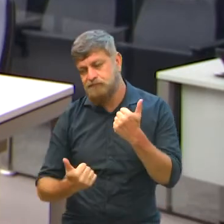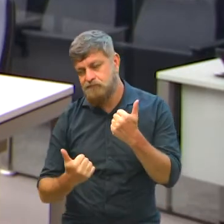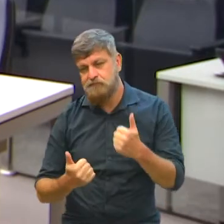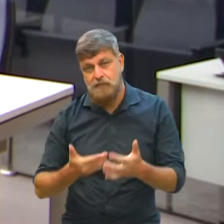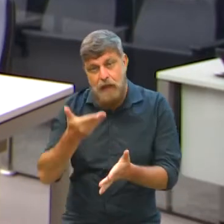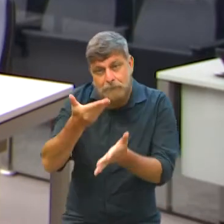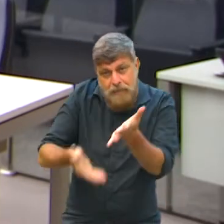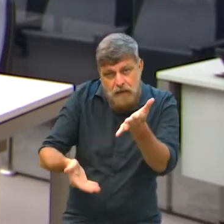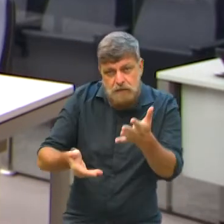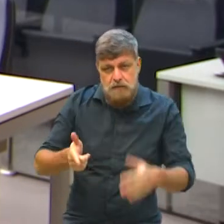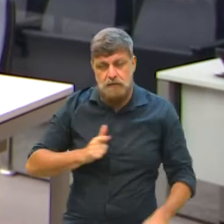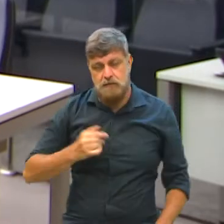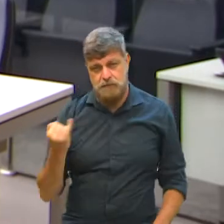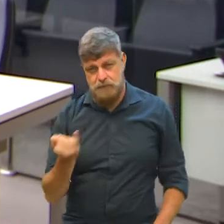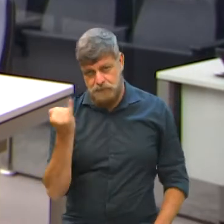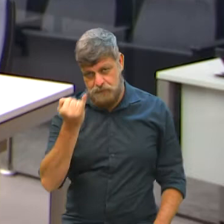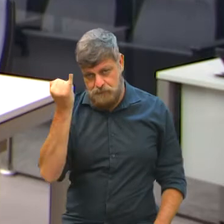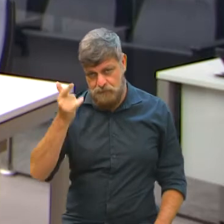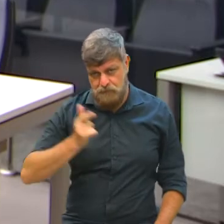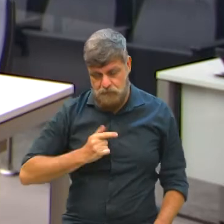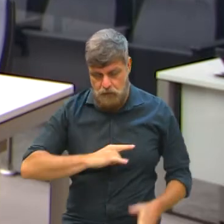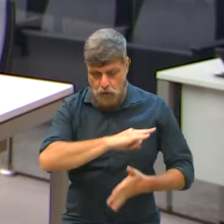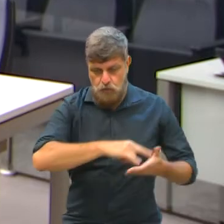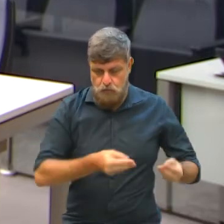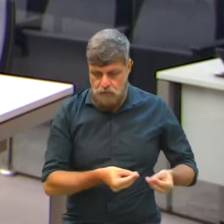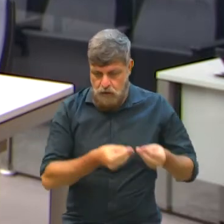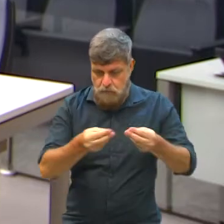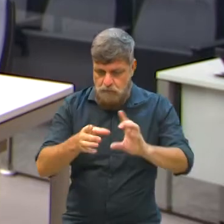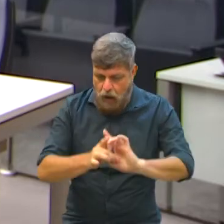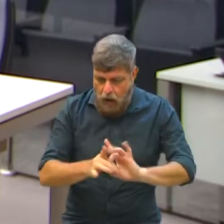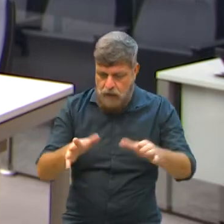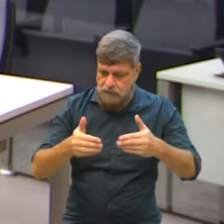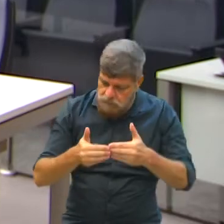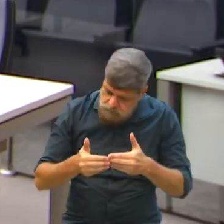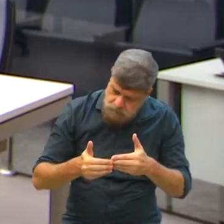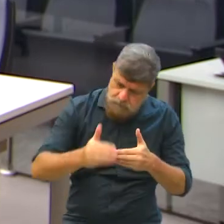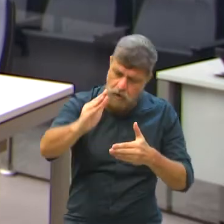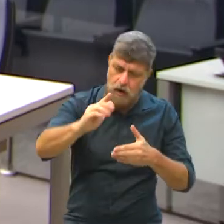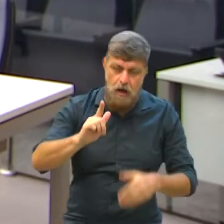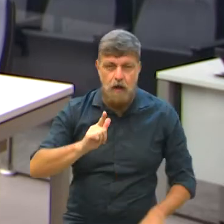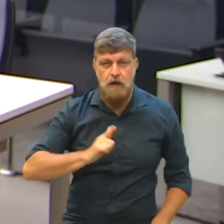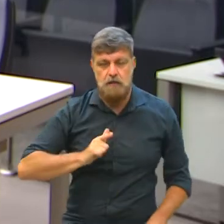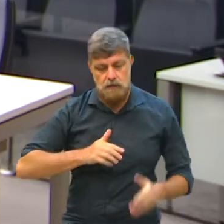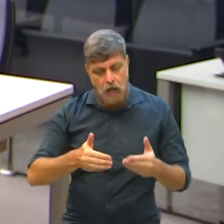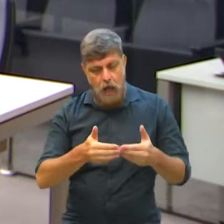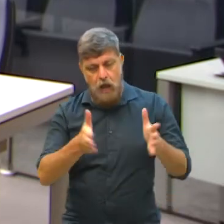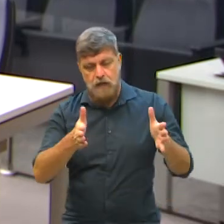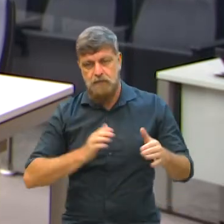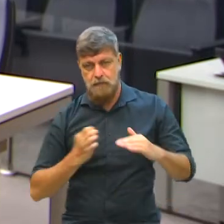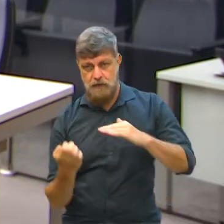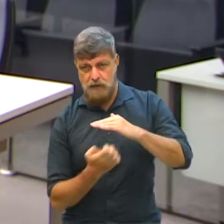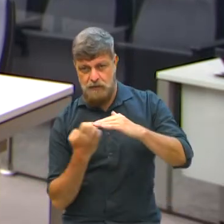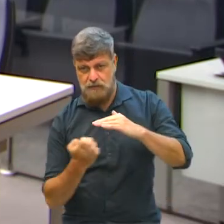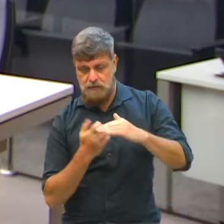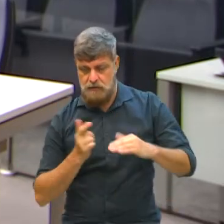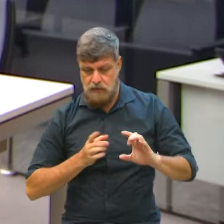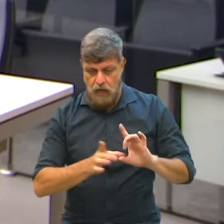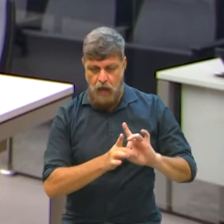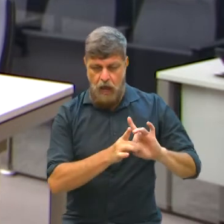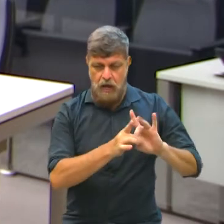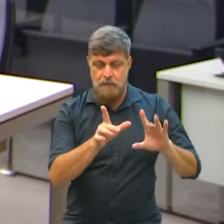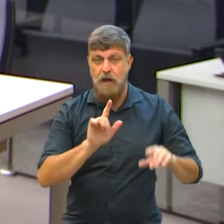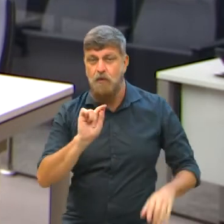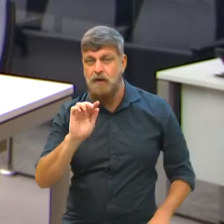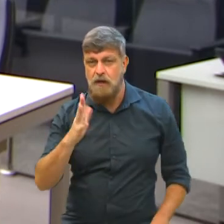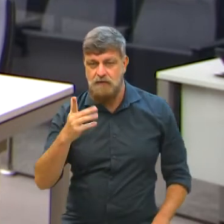ficando para trás é importante que tenha essa esse alvará de início e essa espaço aberto para aquelas empresas têm